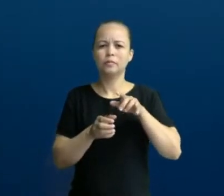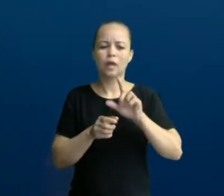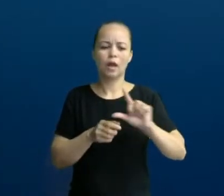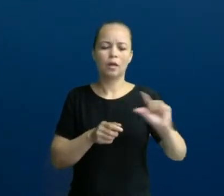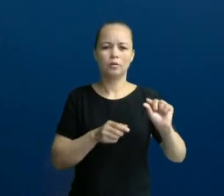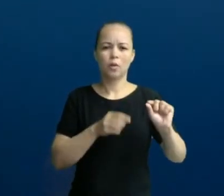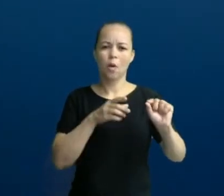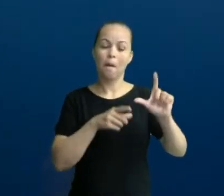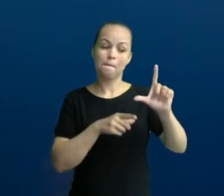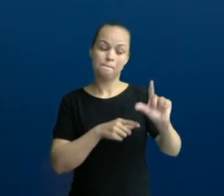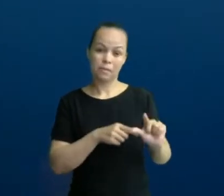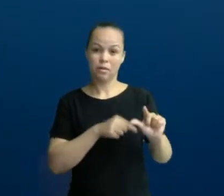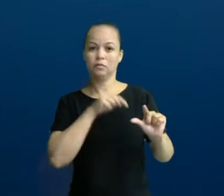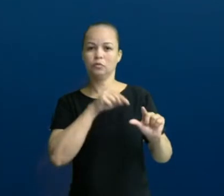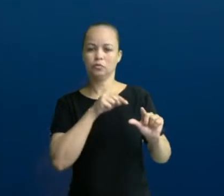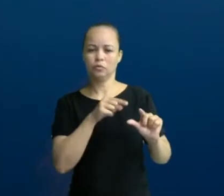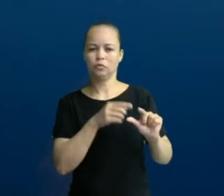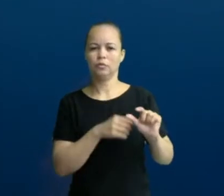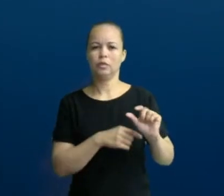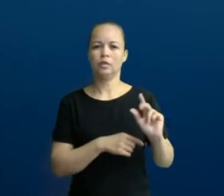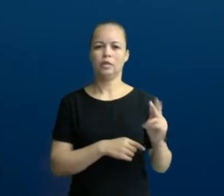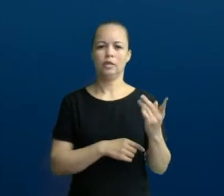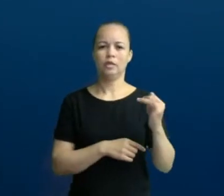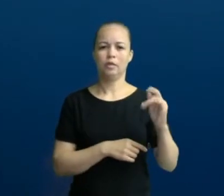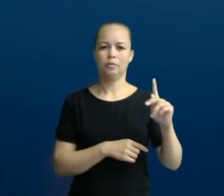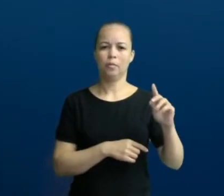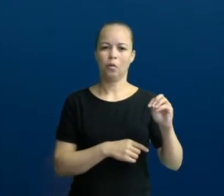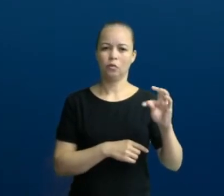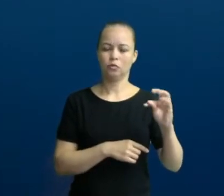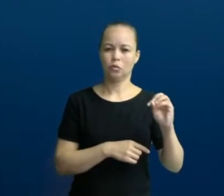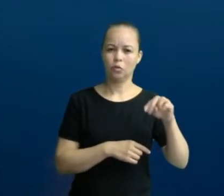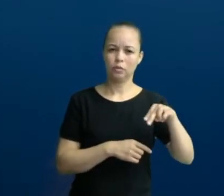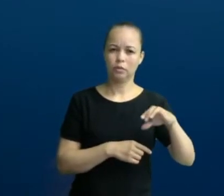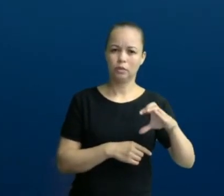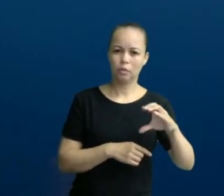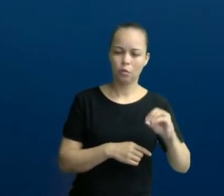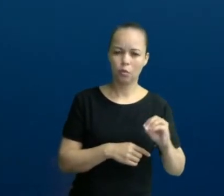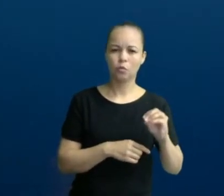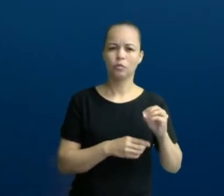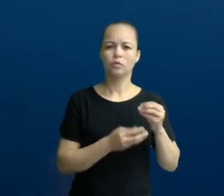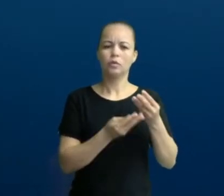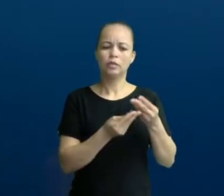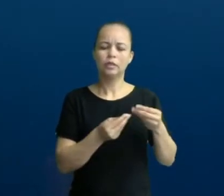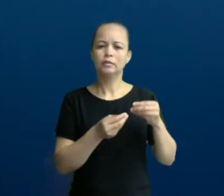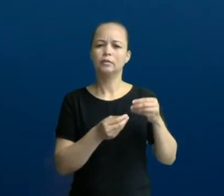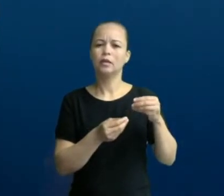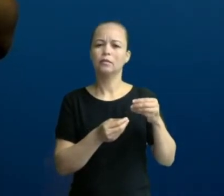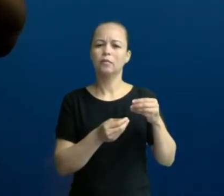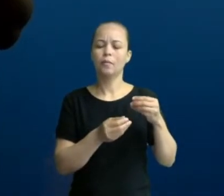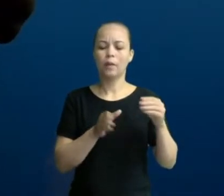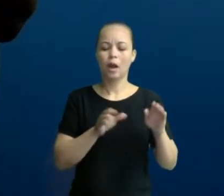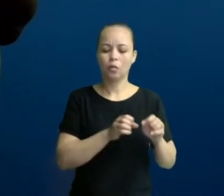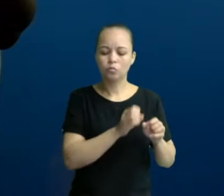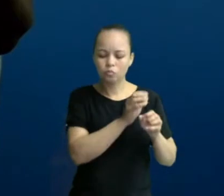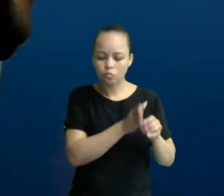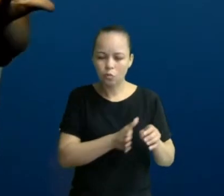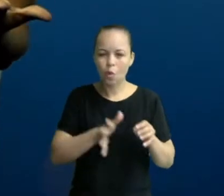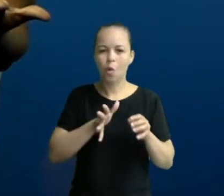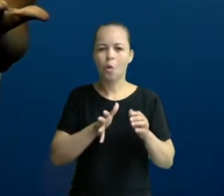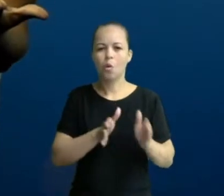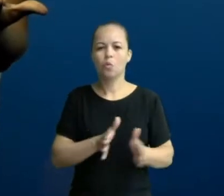ambiente menos hipotônico, um ambiente menos, que tenha menos soluto, para um ambiente onde tem